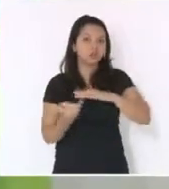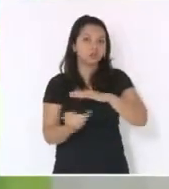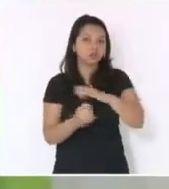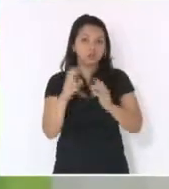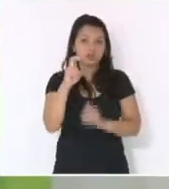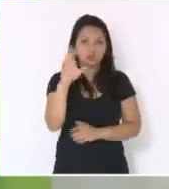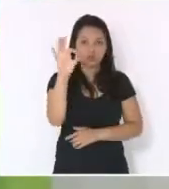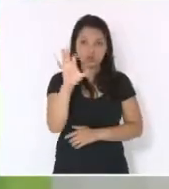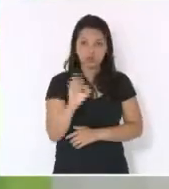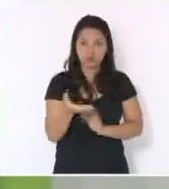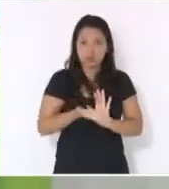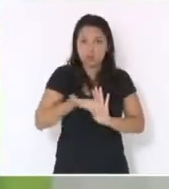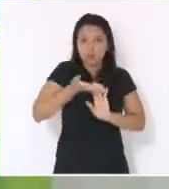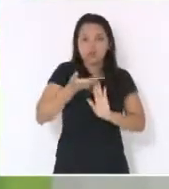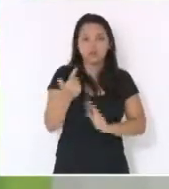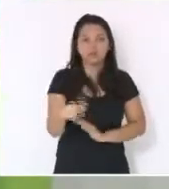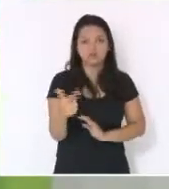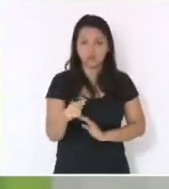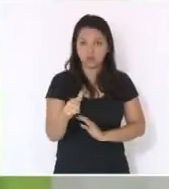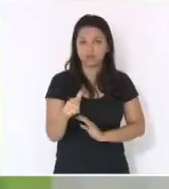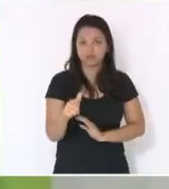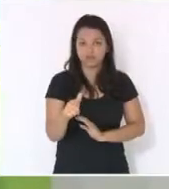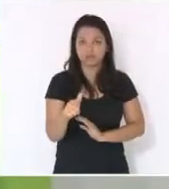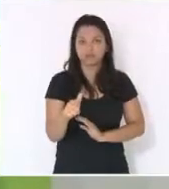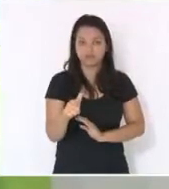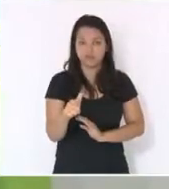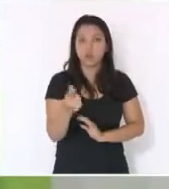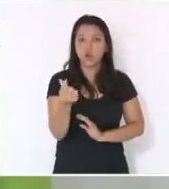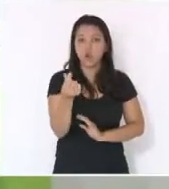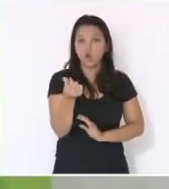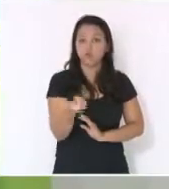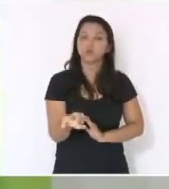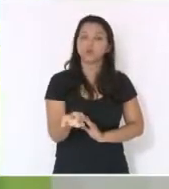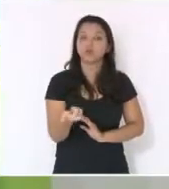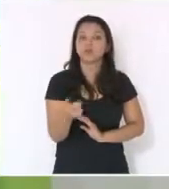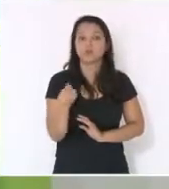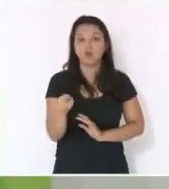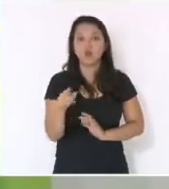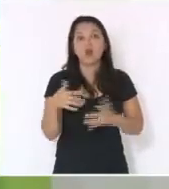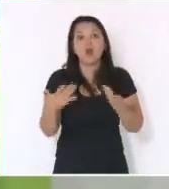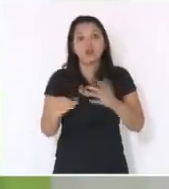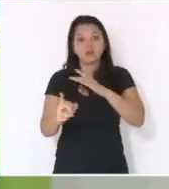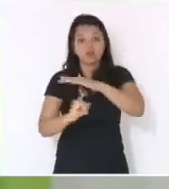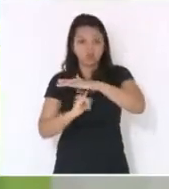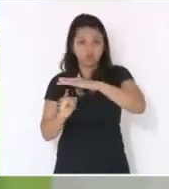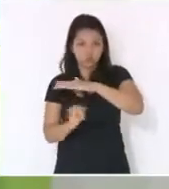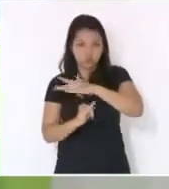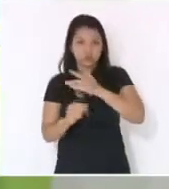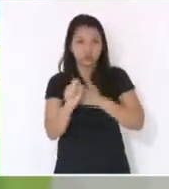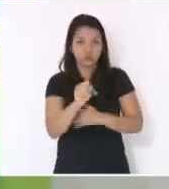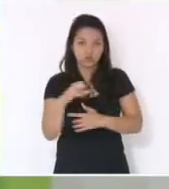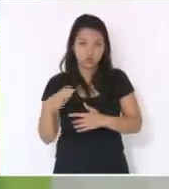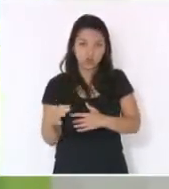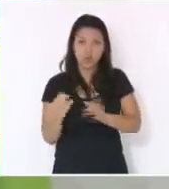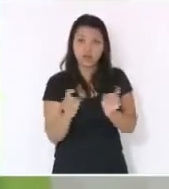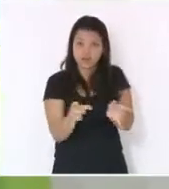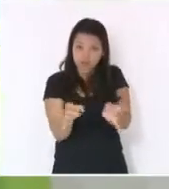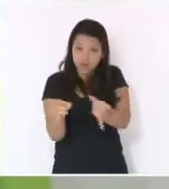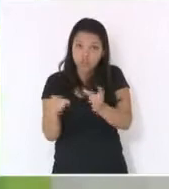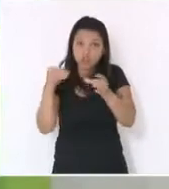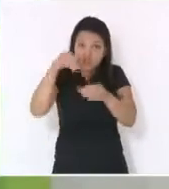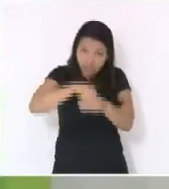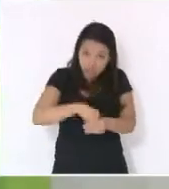nessa medida provisória, também se corrige isso. Então, a indústria catarinense que vende dentro de Santa